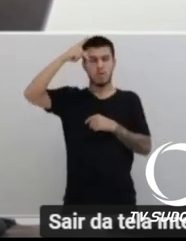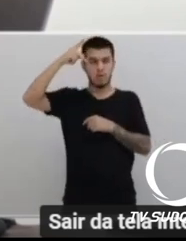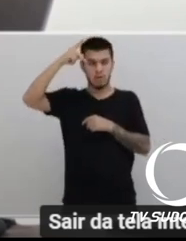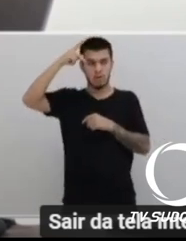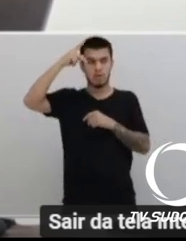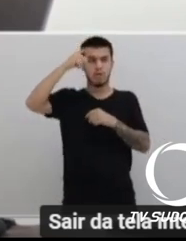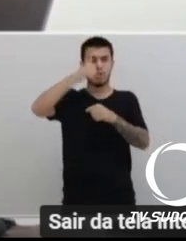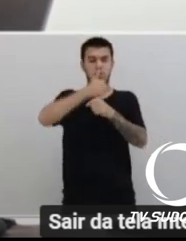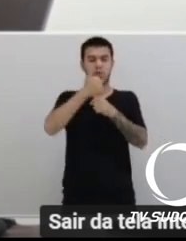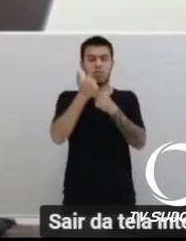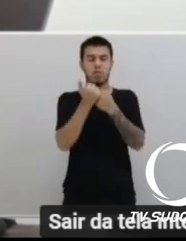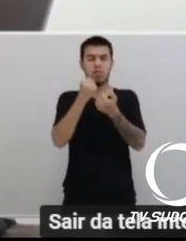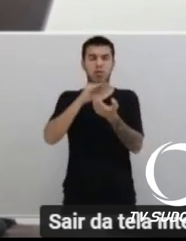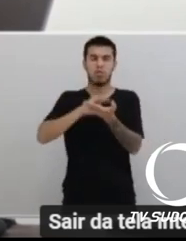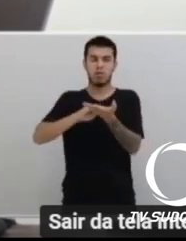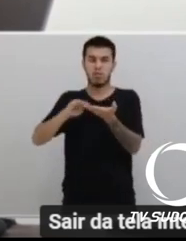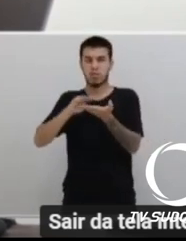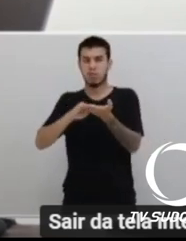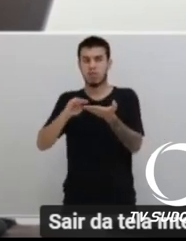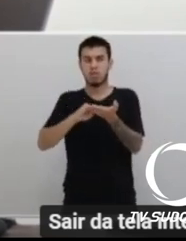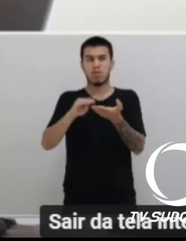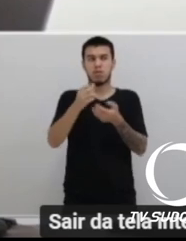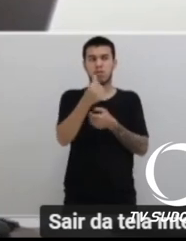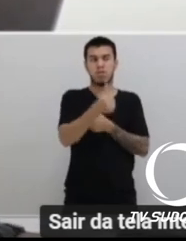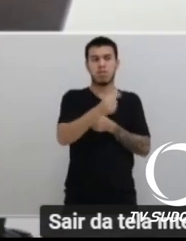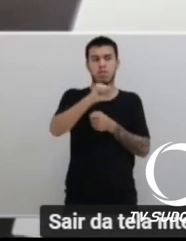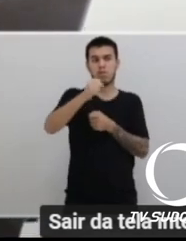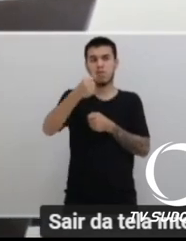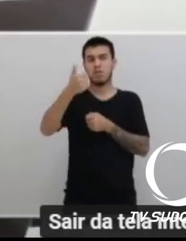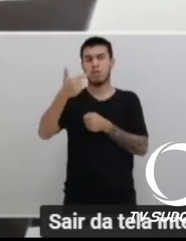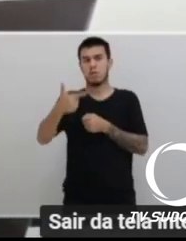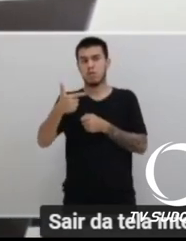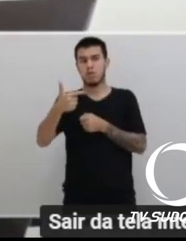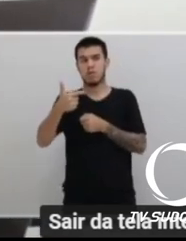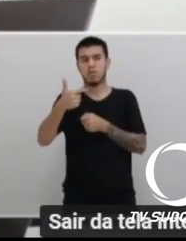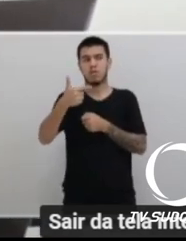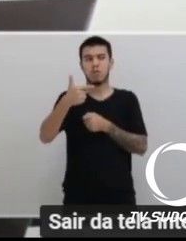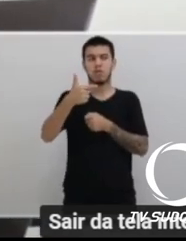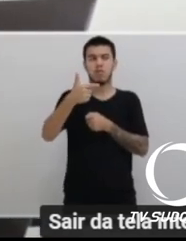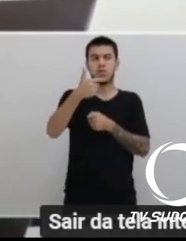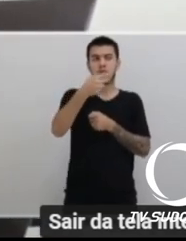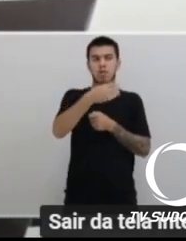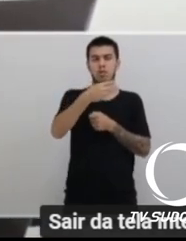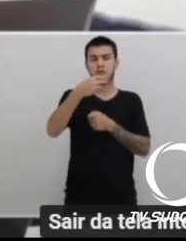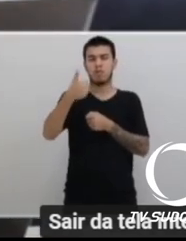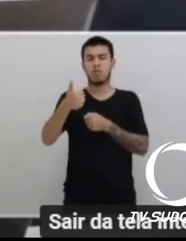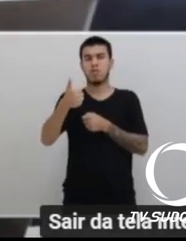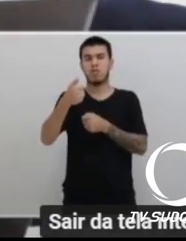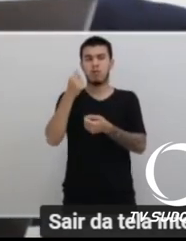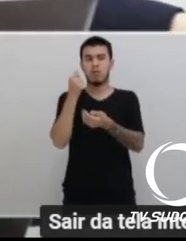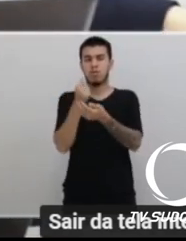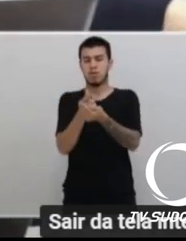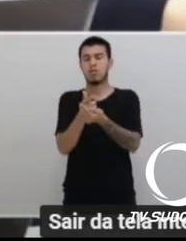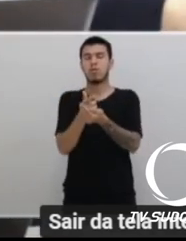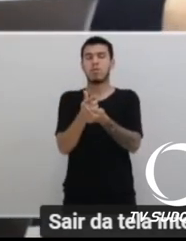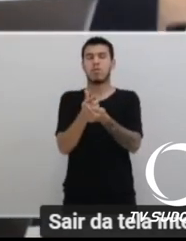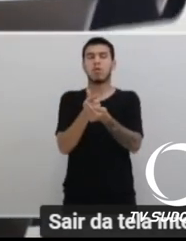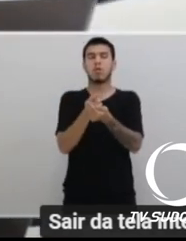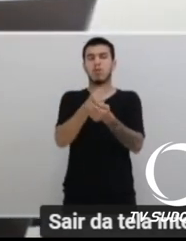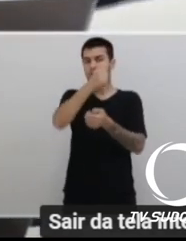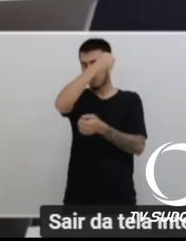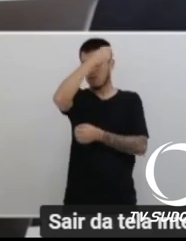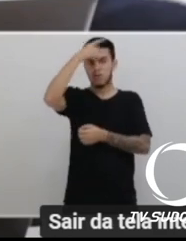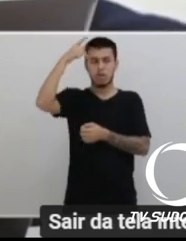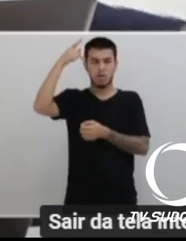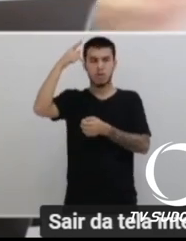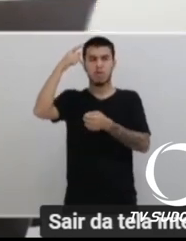secretários mas o município usou a lei 6.82 2023 30 de Março 23 para repassar o subsídio para prefeito